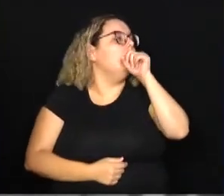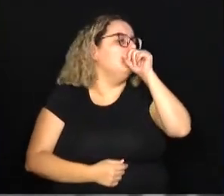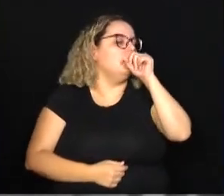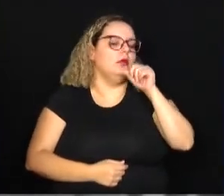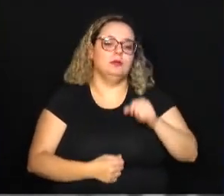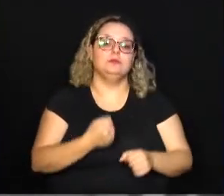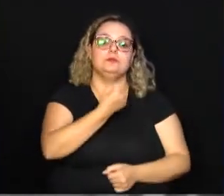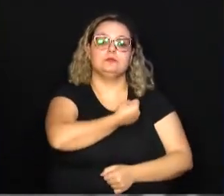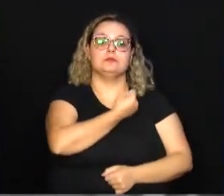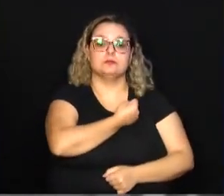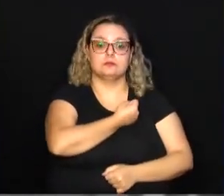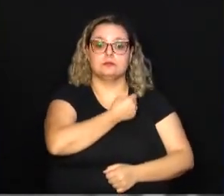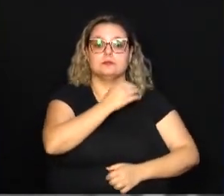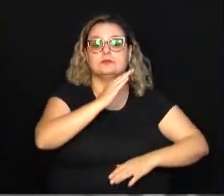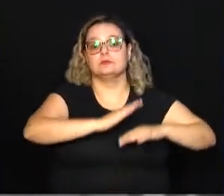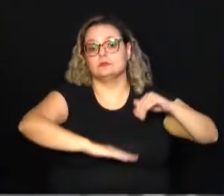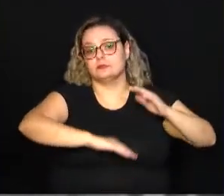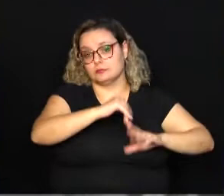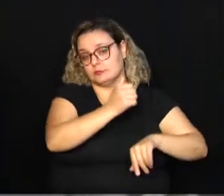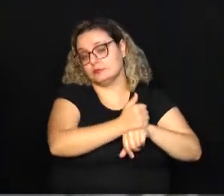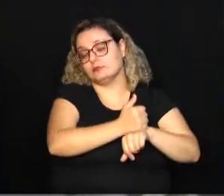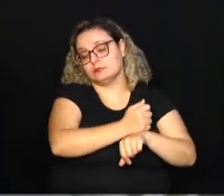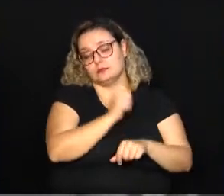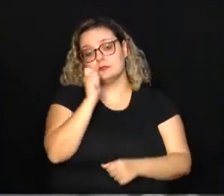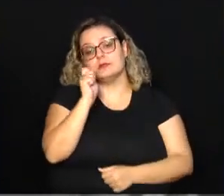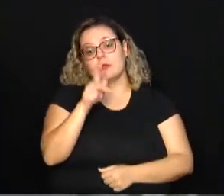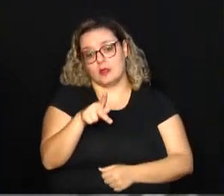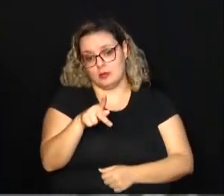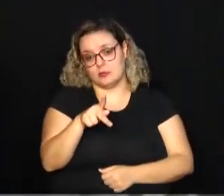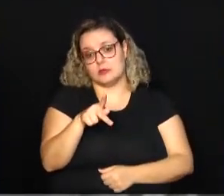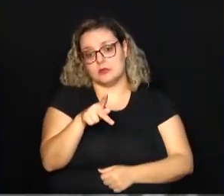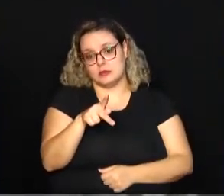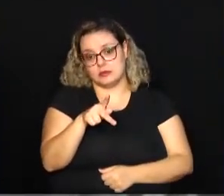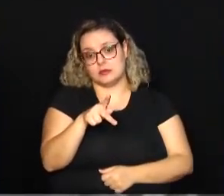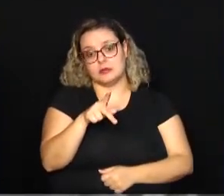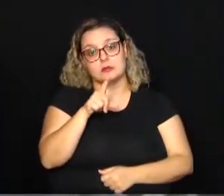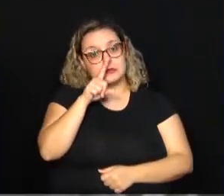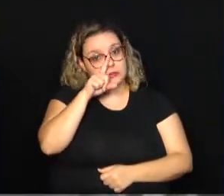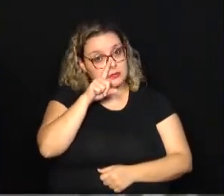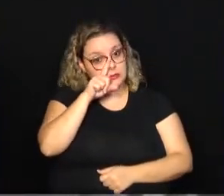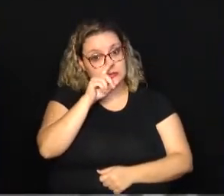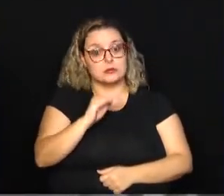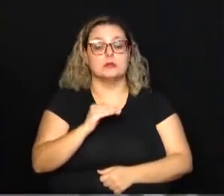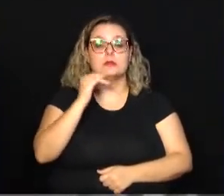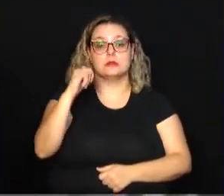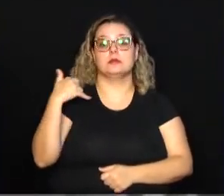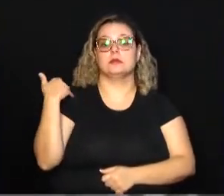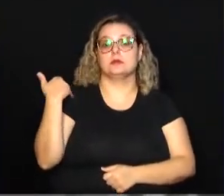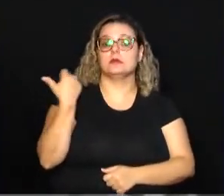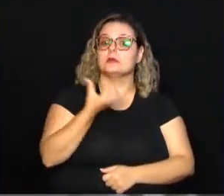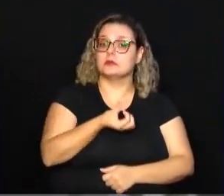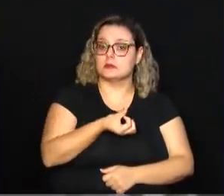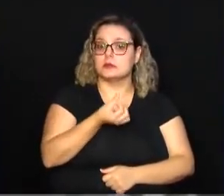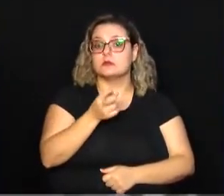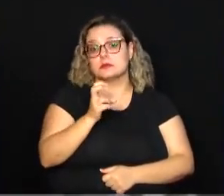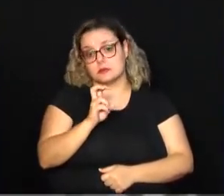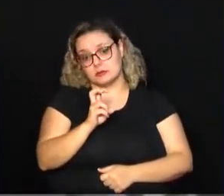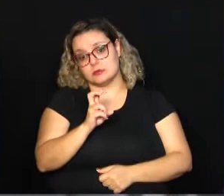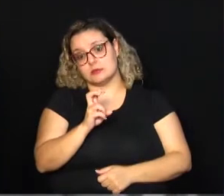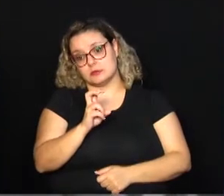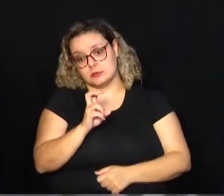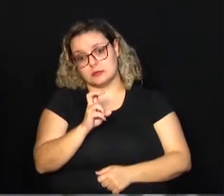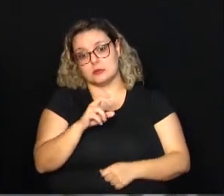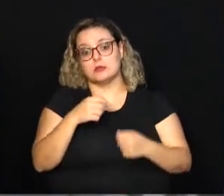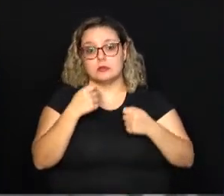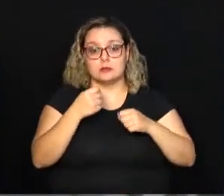de funcionários aposentados em situações de risco acima de 65 anos, que precisaram